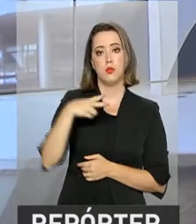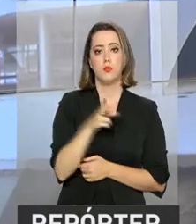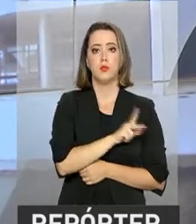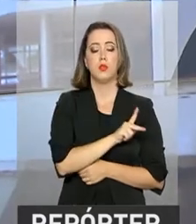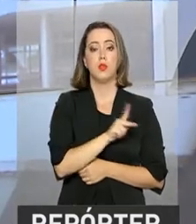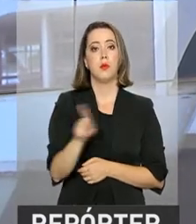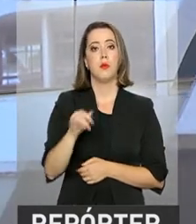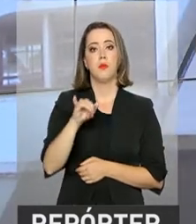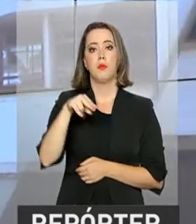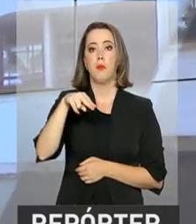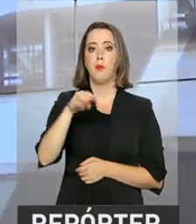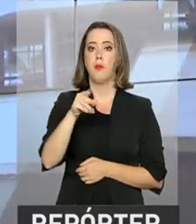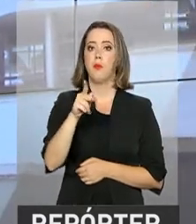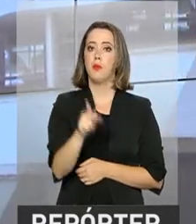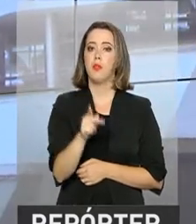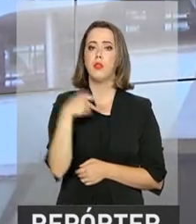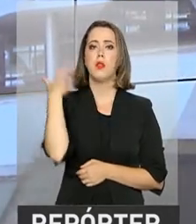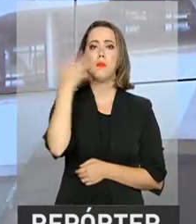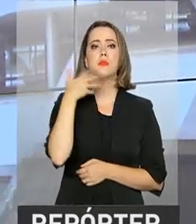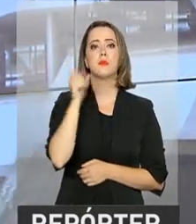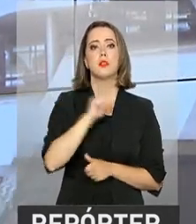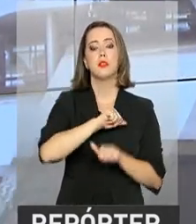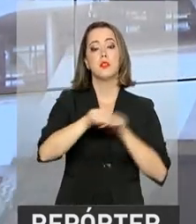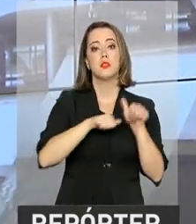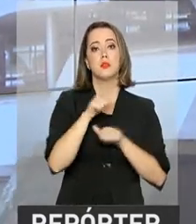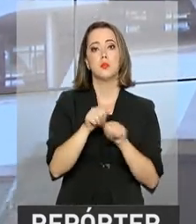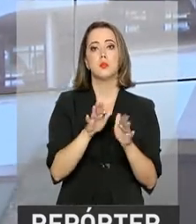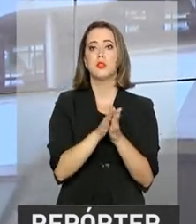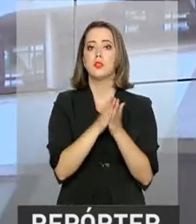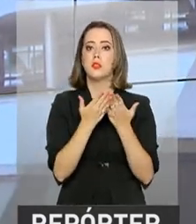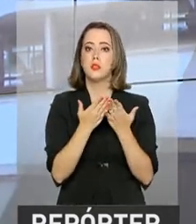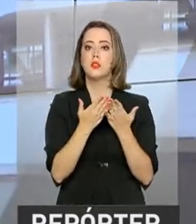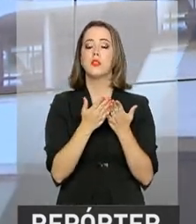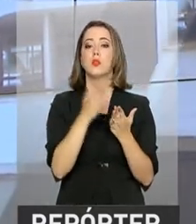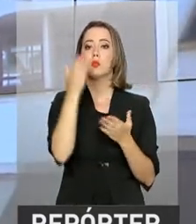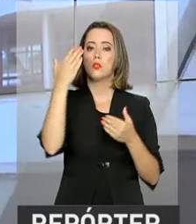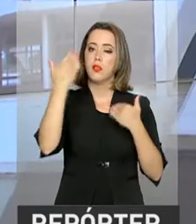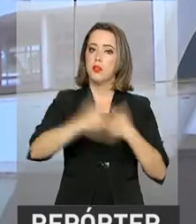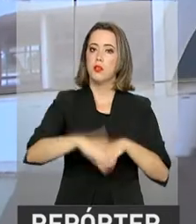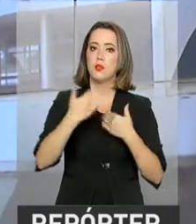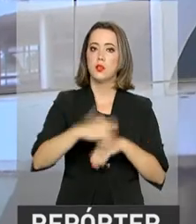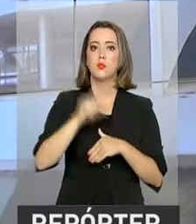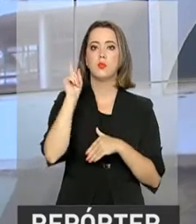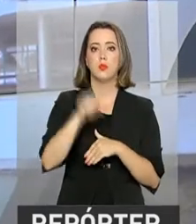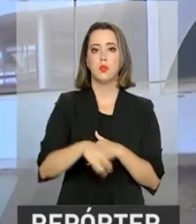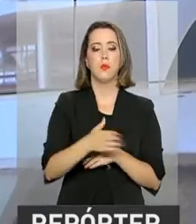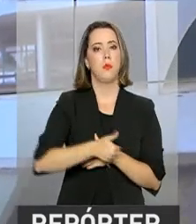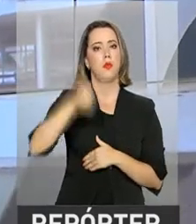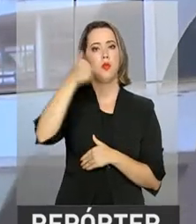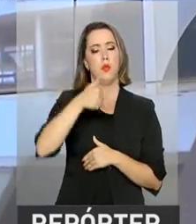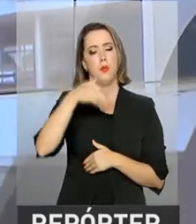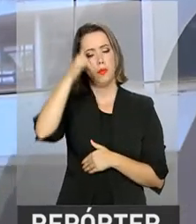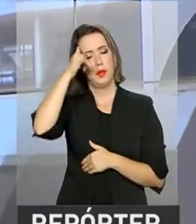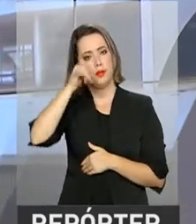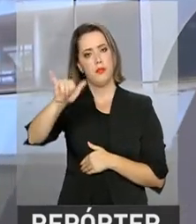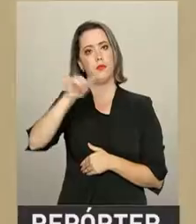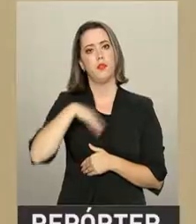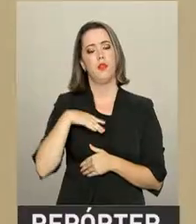A presidente do INEP explica que as mudanças nos cadernos de prova são mais uma medida para evitar fraudes.